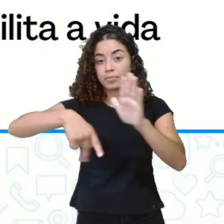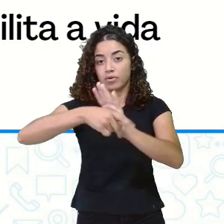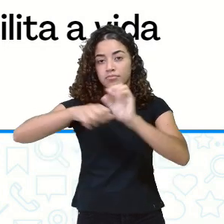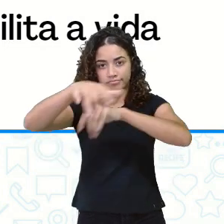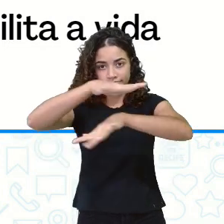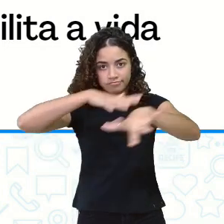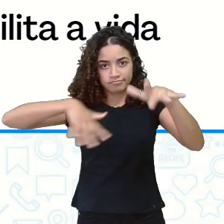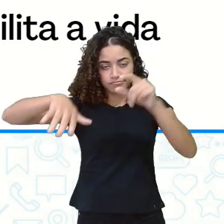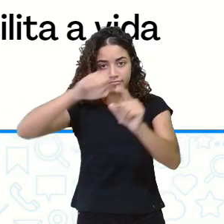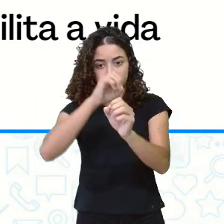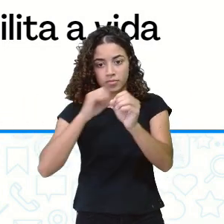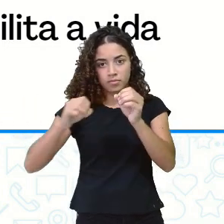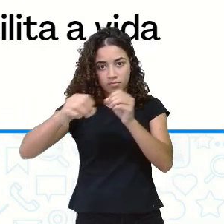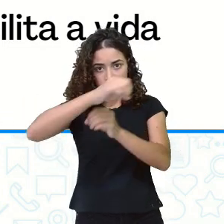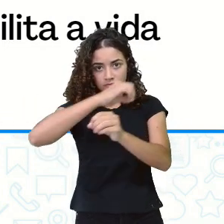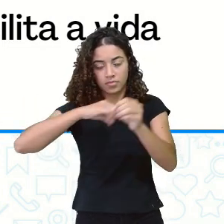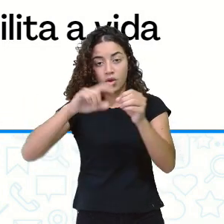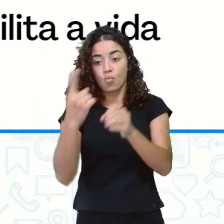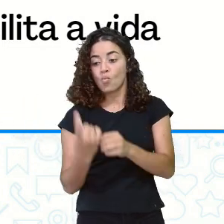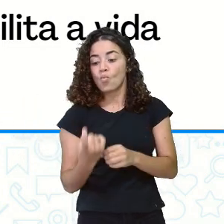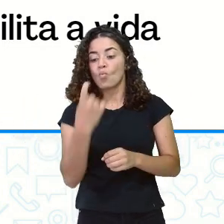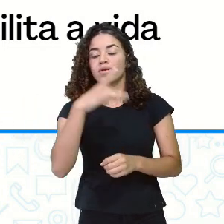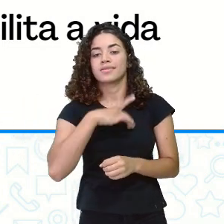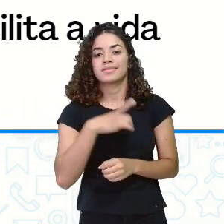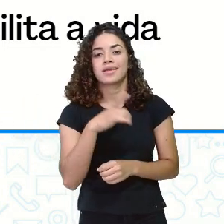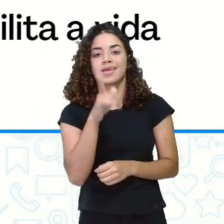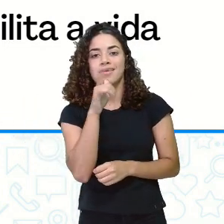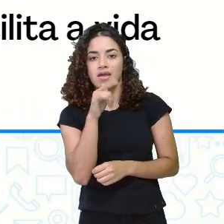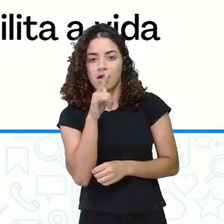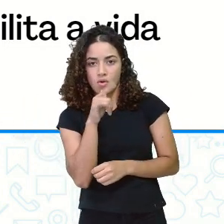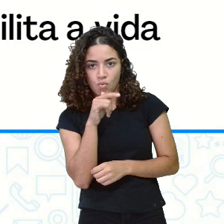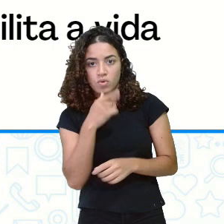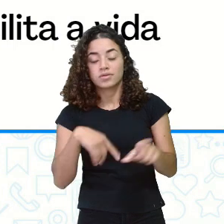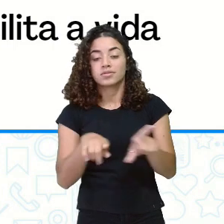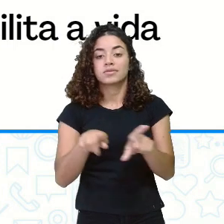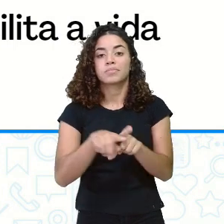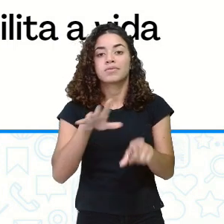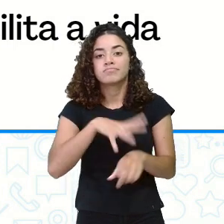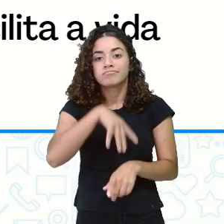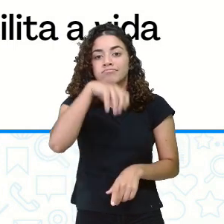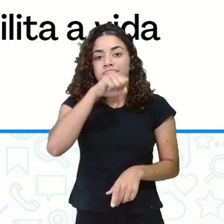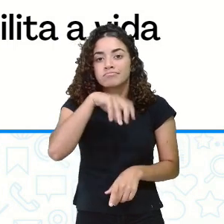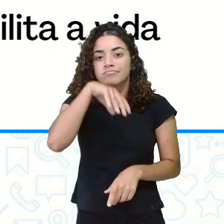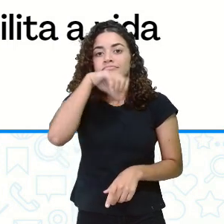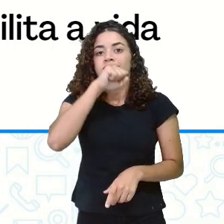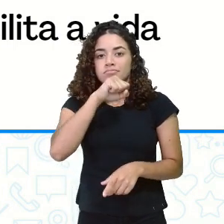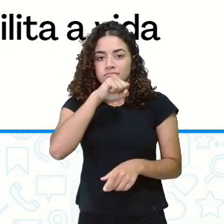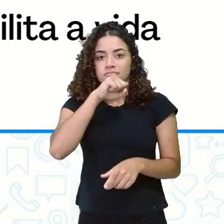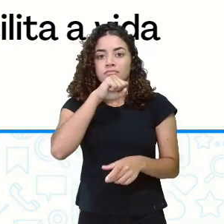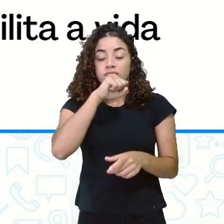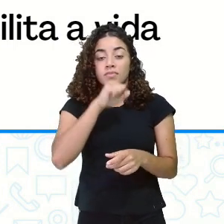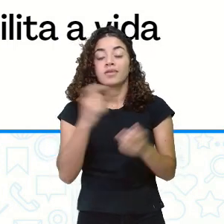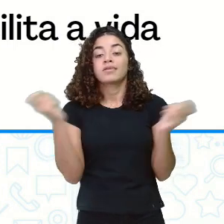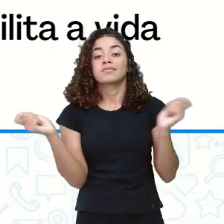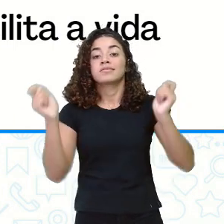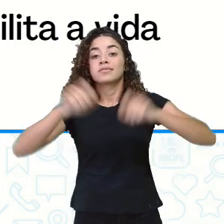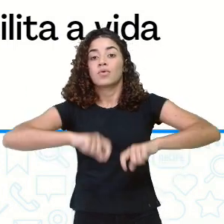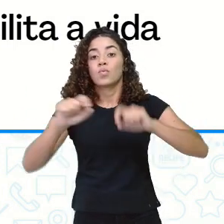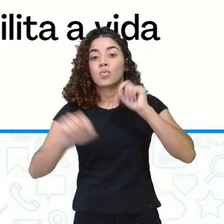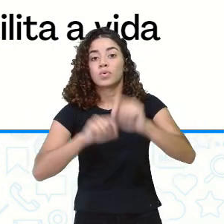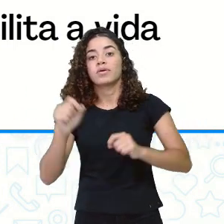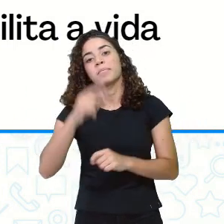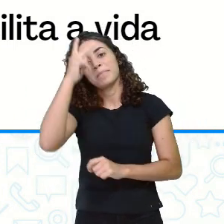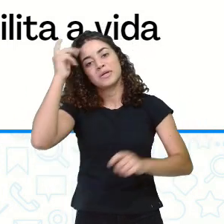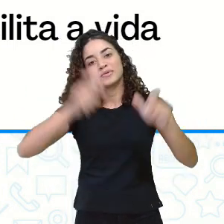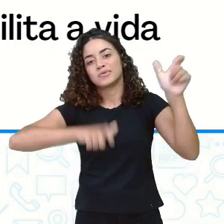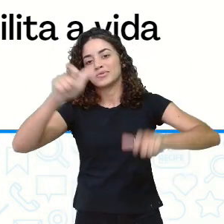o único que apresenta água em estado líquido e oxigênio em sua atmosfera, o que possibilita a nossa